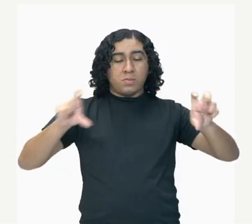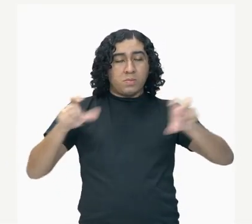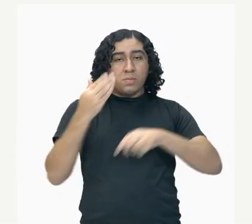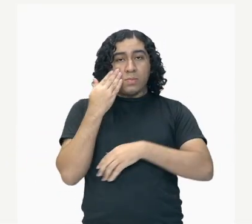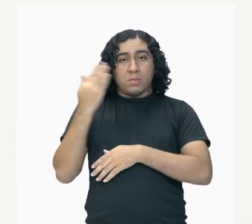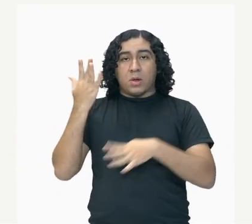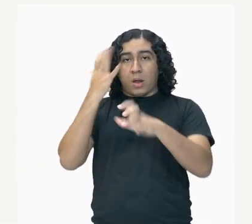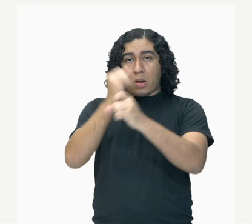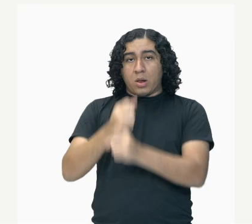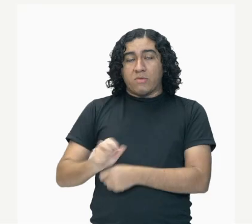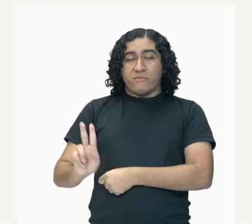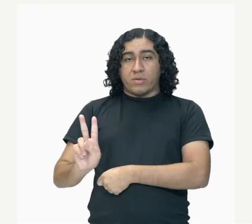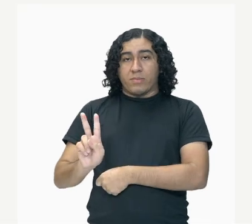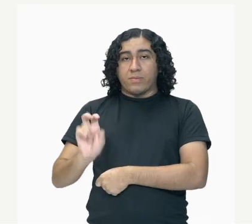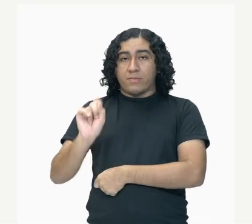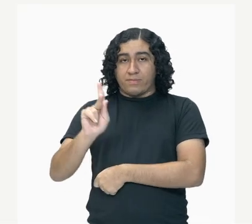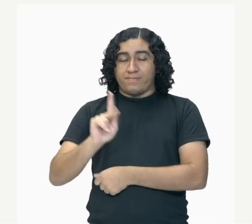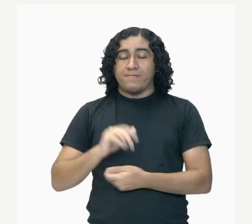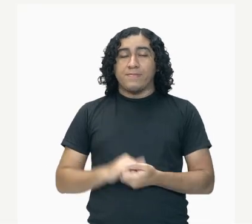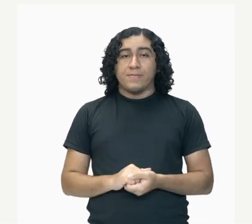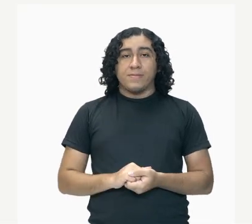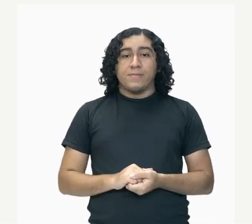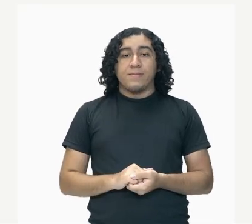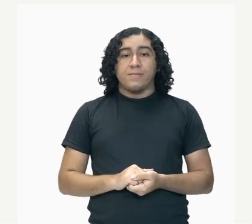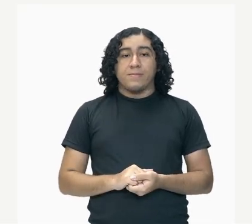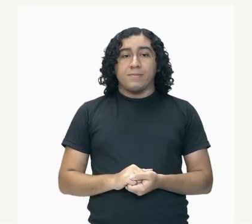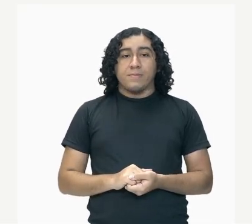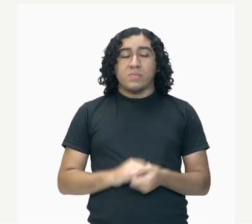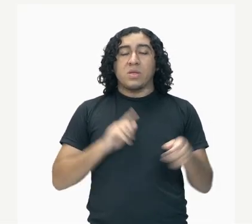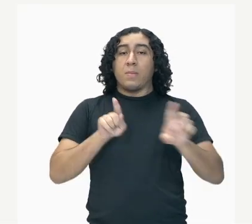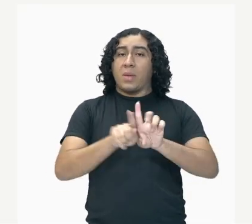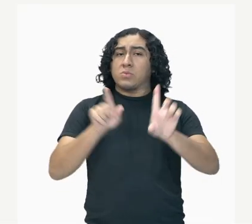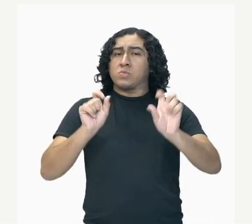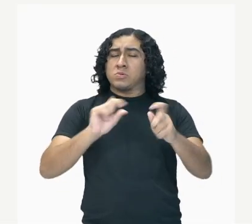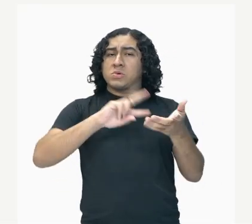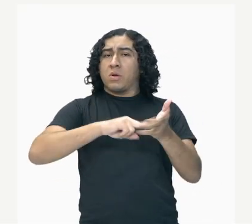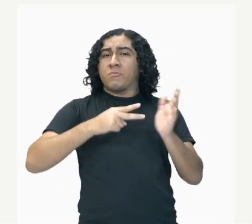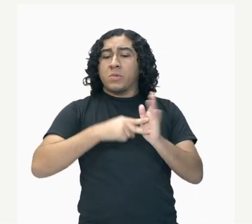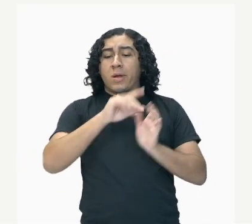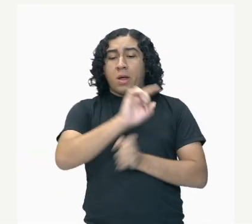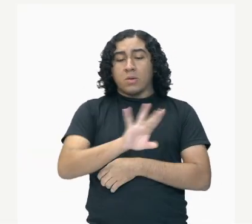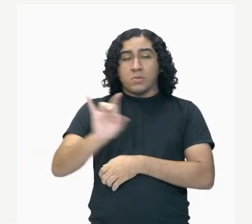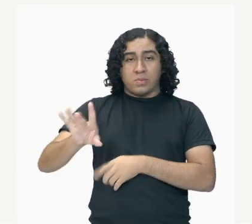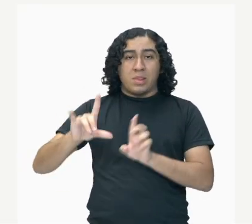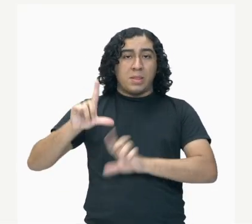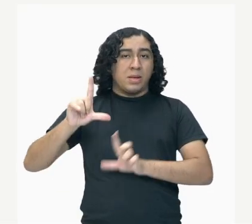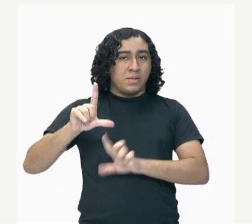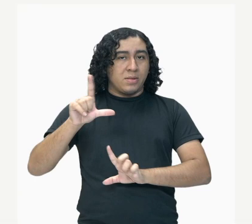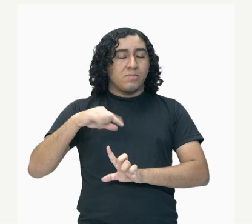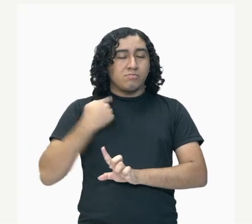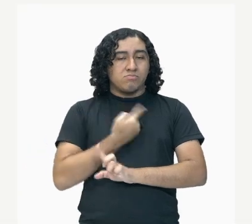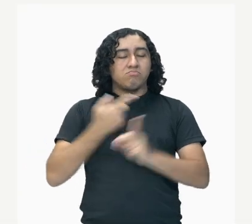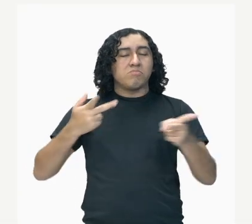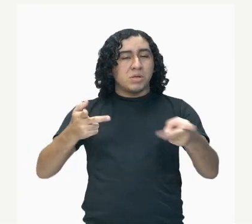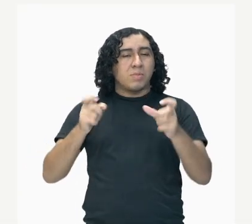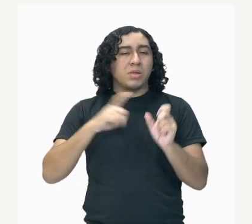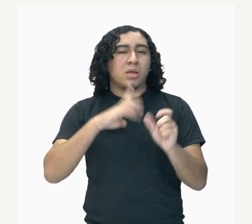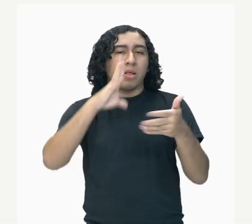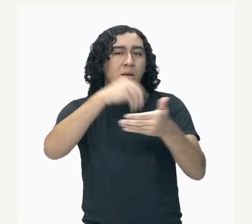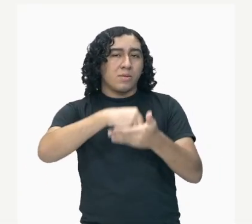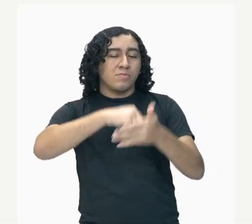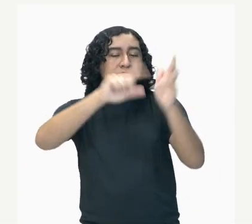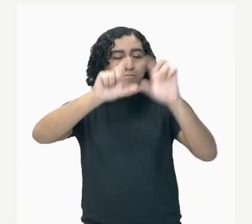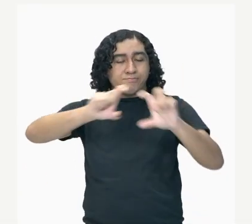calcule a velocidade pessoal E aí qual é o significado de cada uma dessas letras que a gente vê na expressão